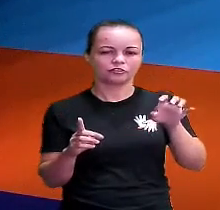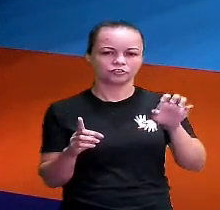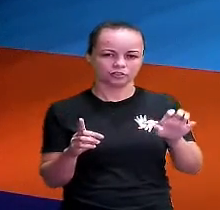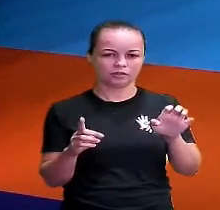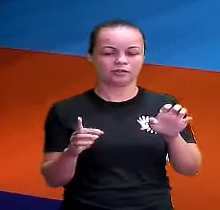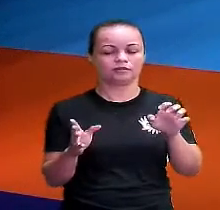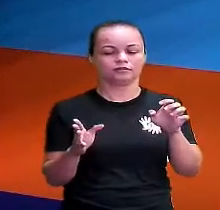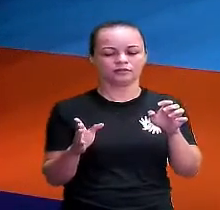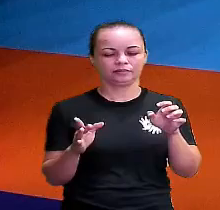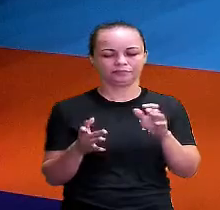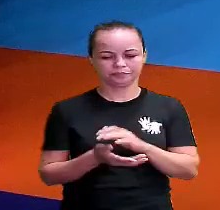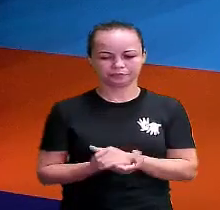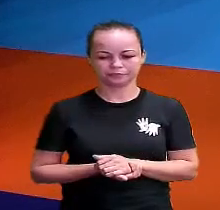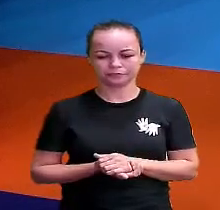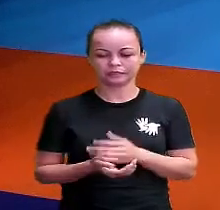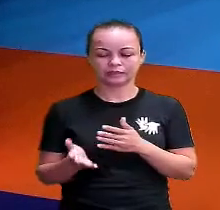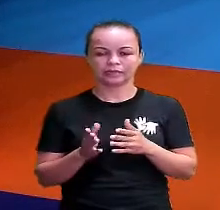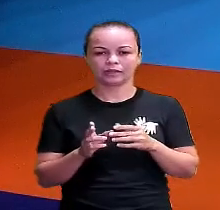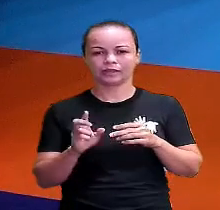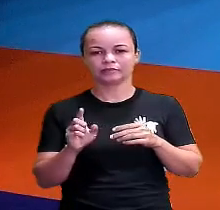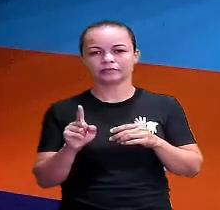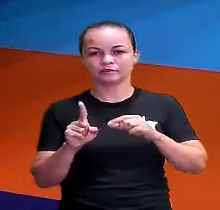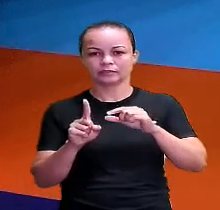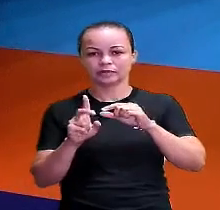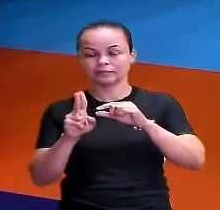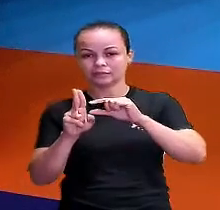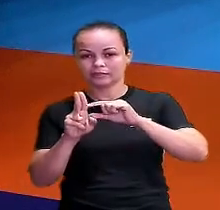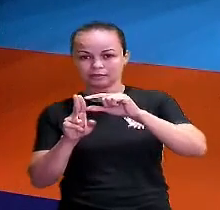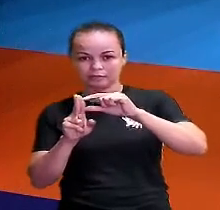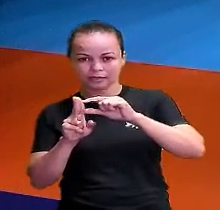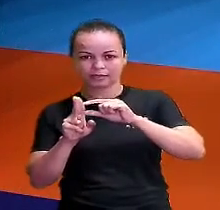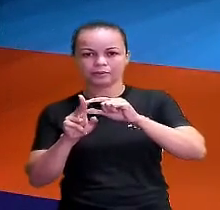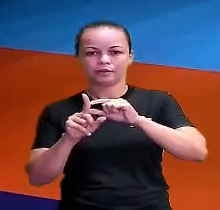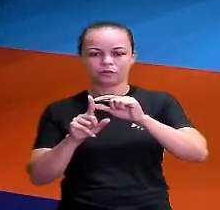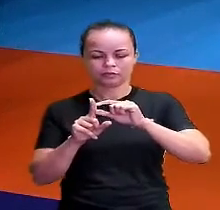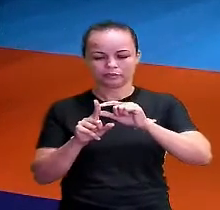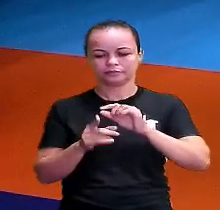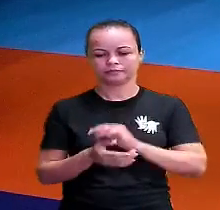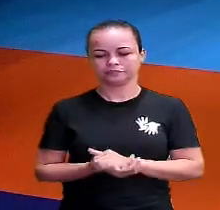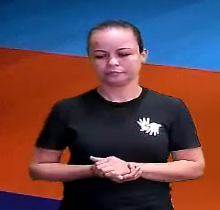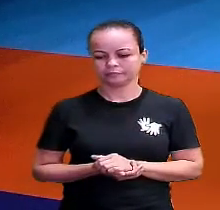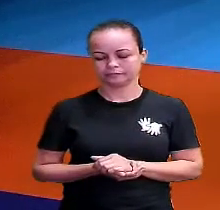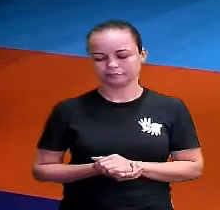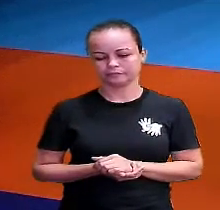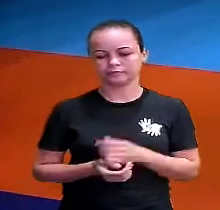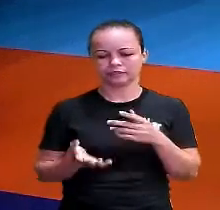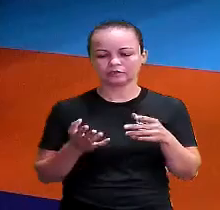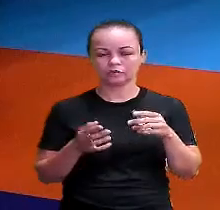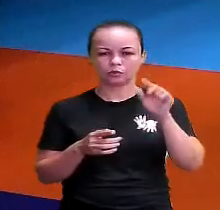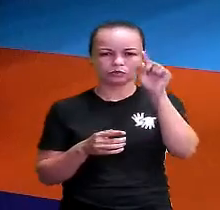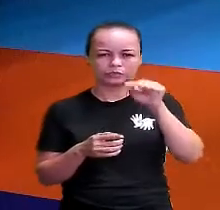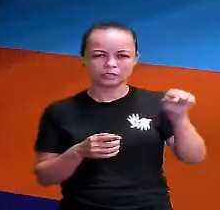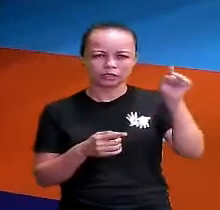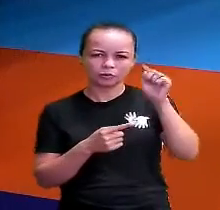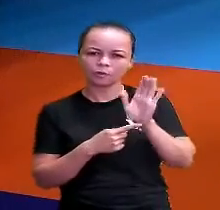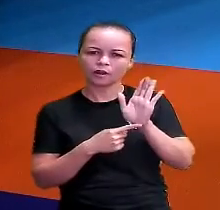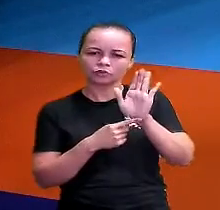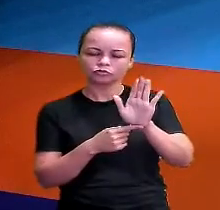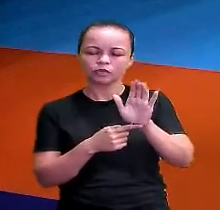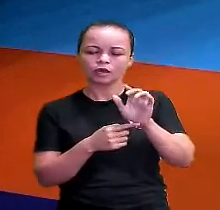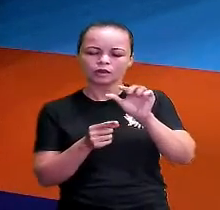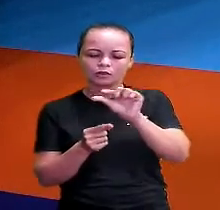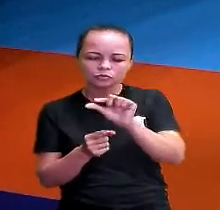nossas continhas, da casa da unidade para a casa da dezena. Botei os círculos aqui para ajudar, tá? Aonde sobe